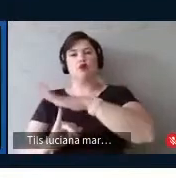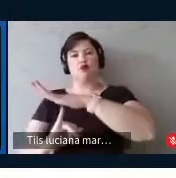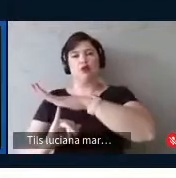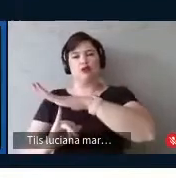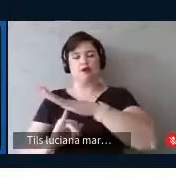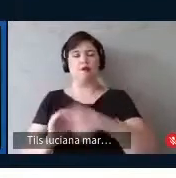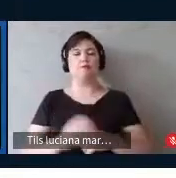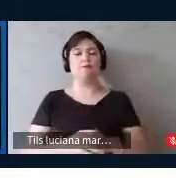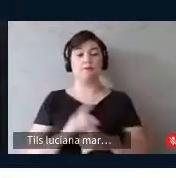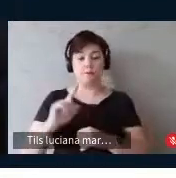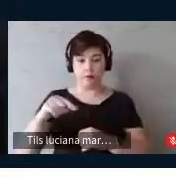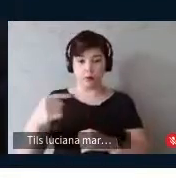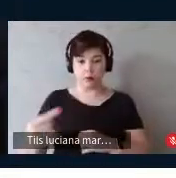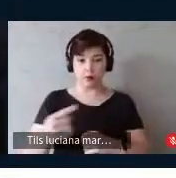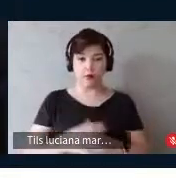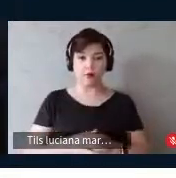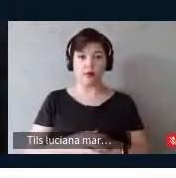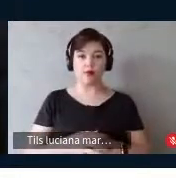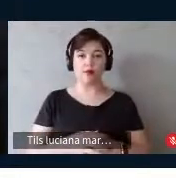Depois disso,